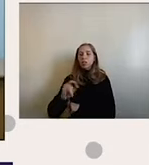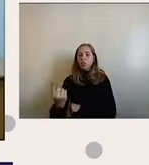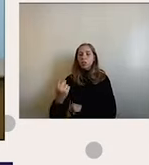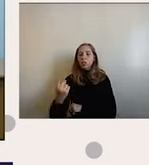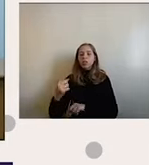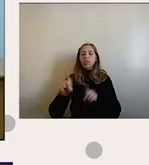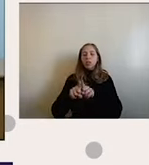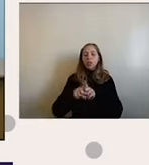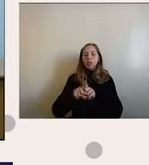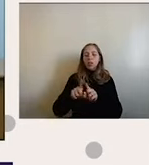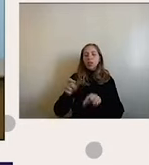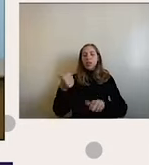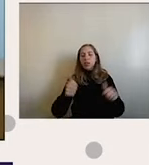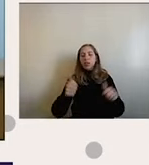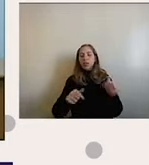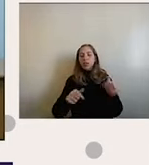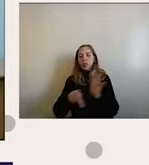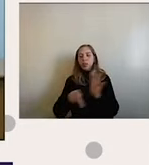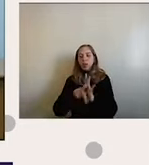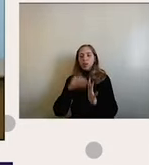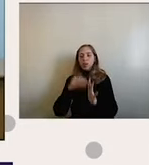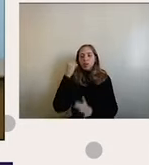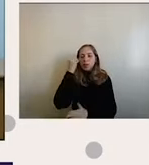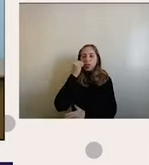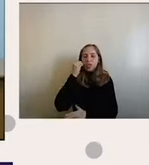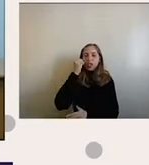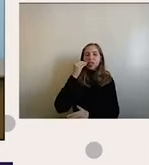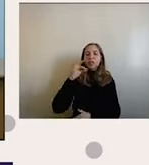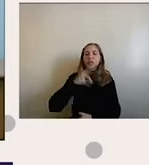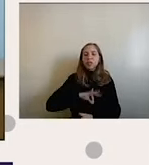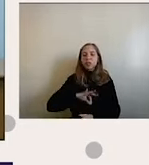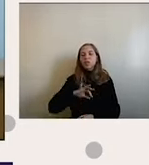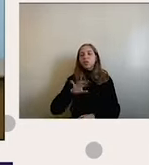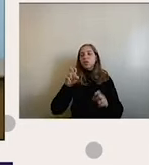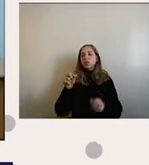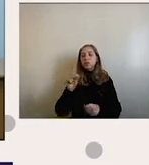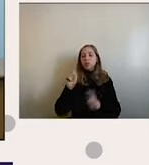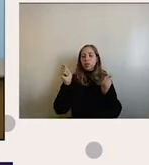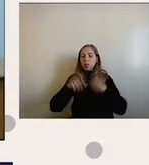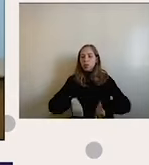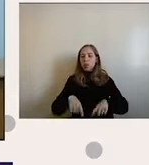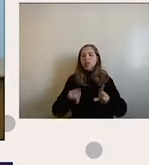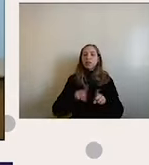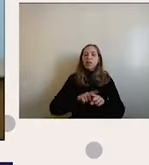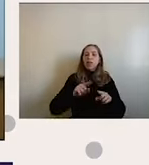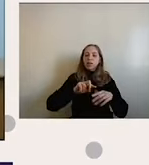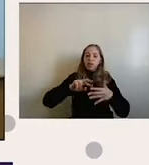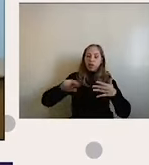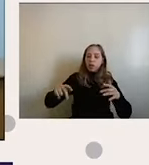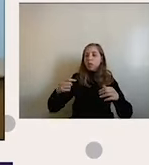por incapacidade, como também multiprofissionais, né, como são, por exemplo, as perícias